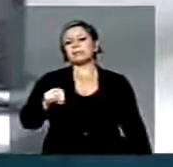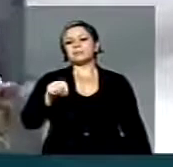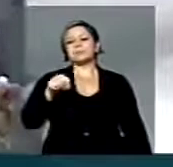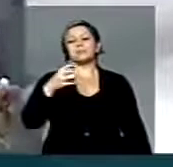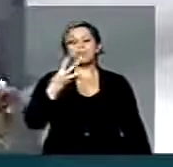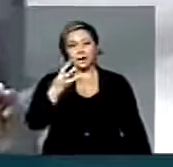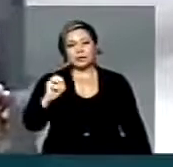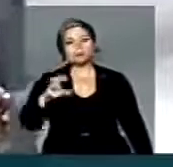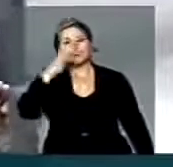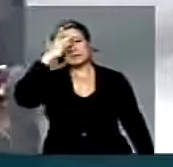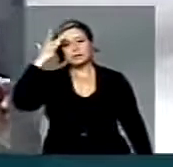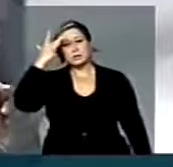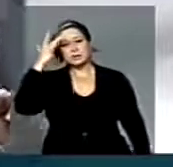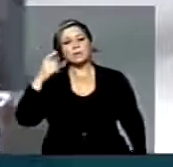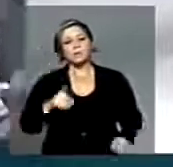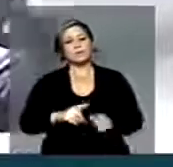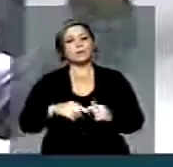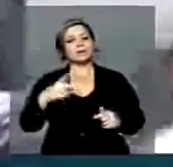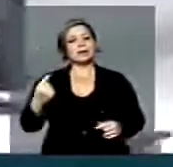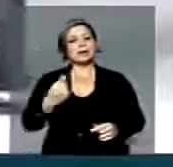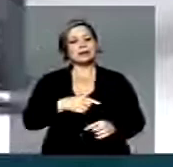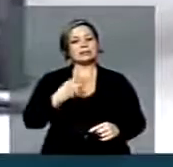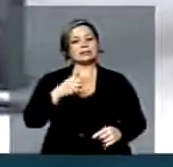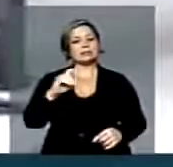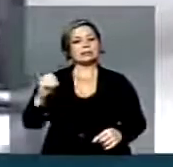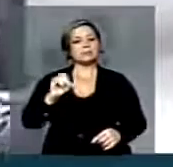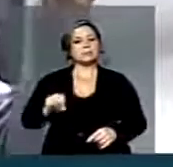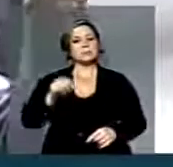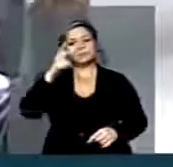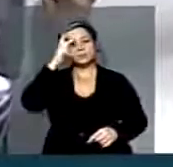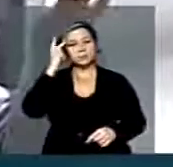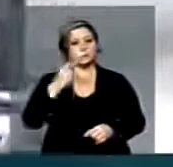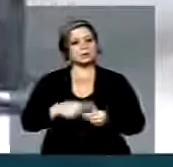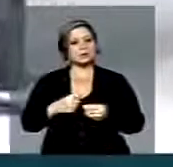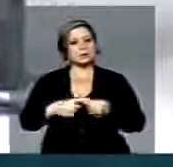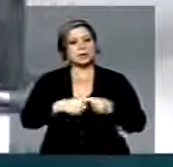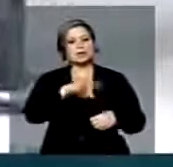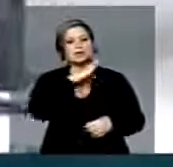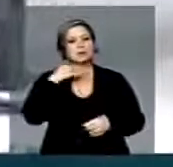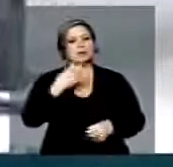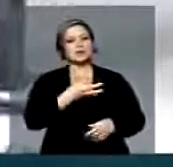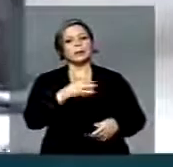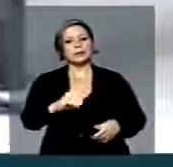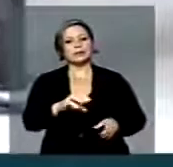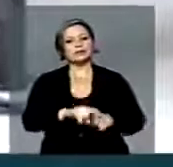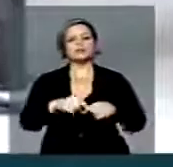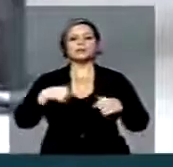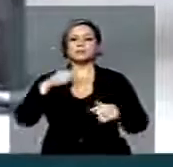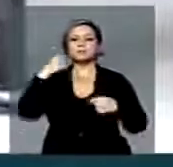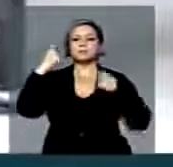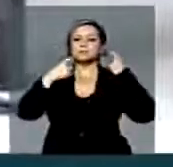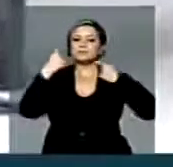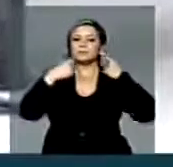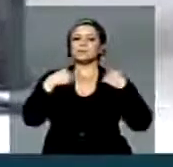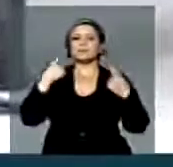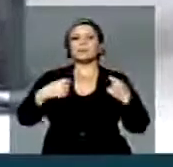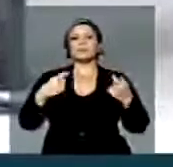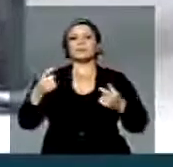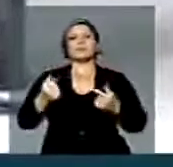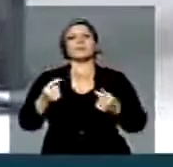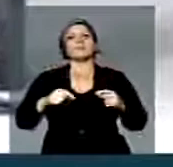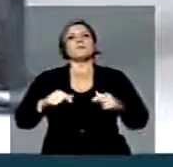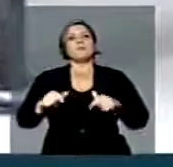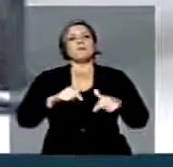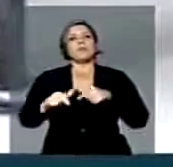Eu quero parabenizar Vossa Excelência e quero dizer que, dentre essas coisas, uma que me preocupa muito como trabalhador é o dinheiro do Fundo